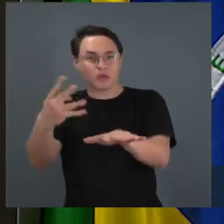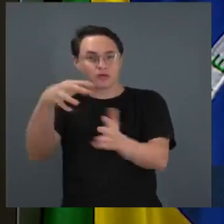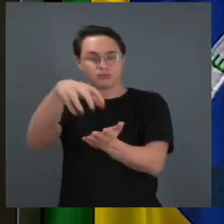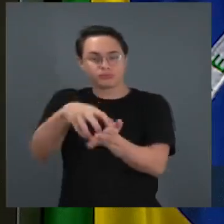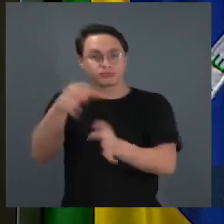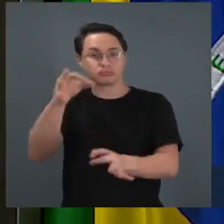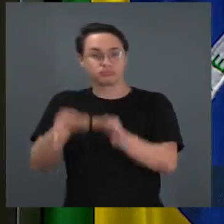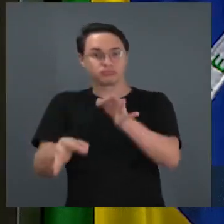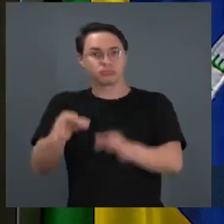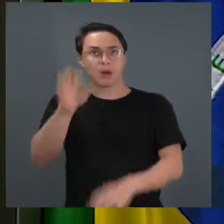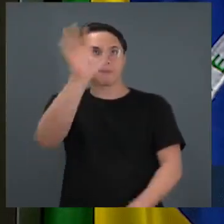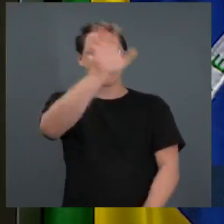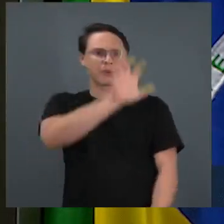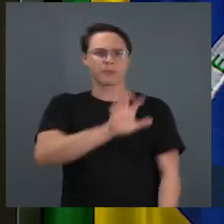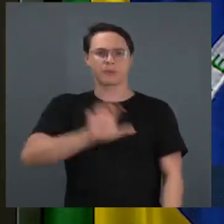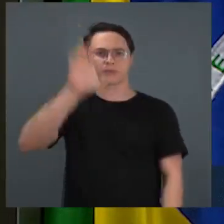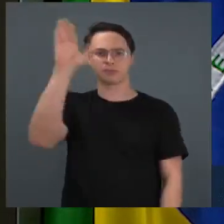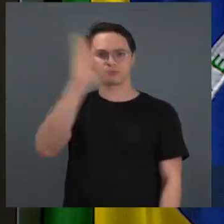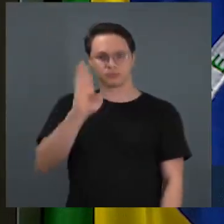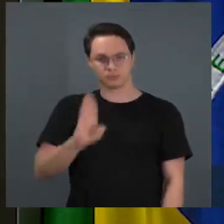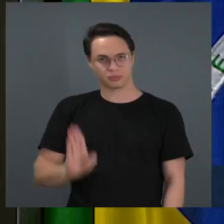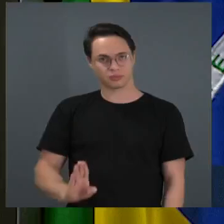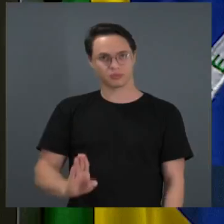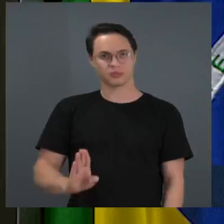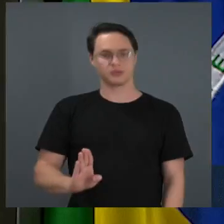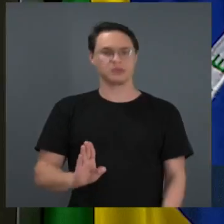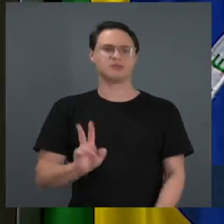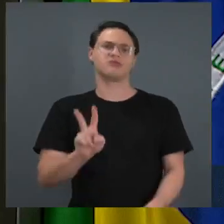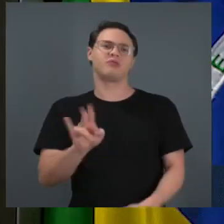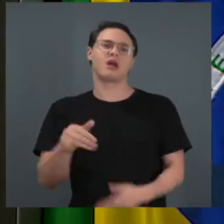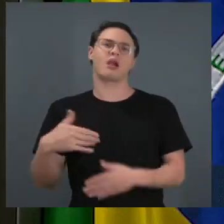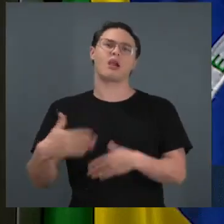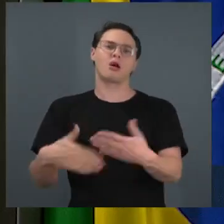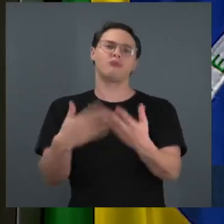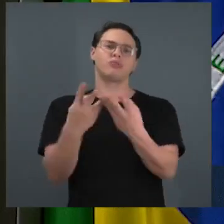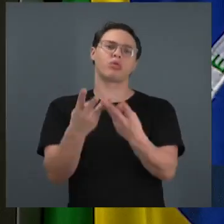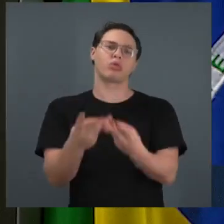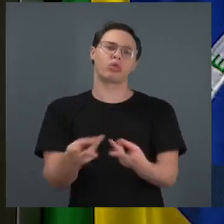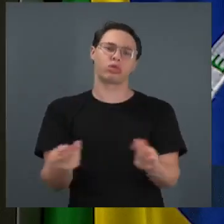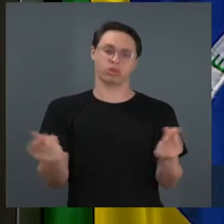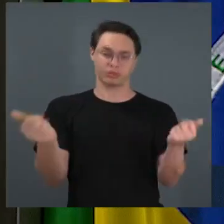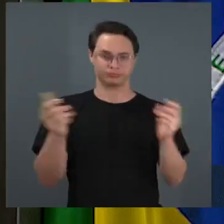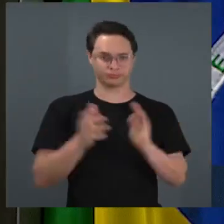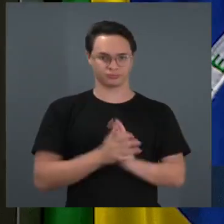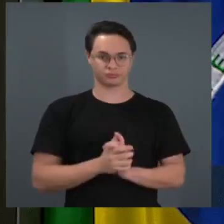em todo o país, ficará esvaziada. Enquanto